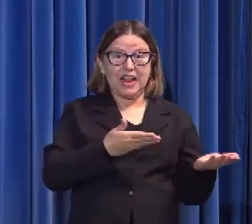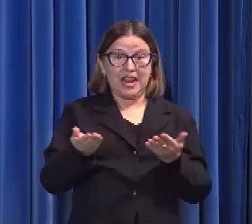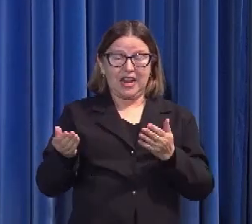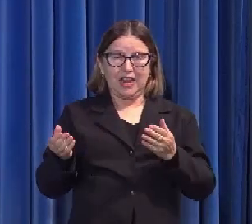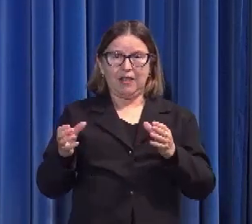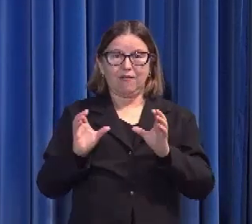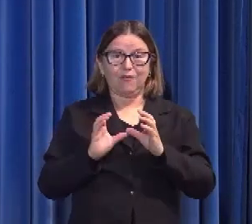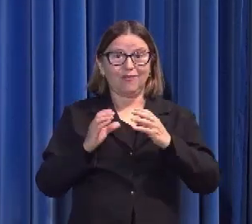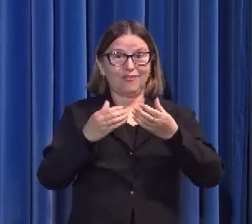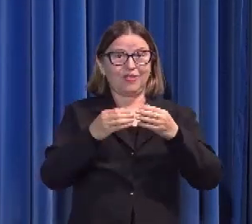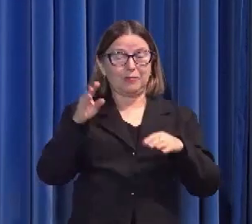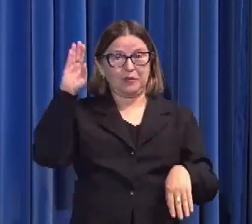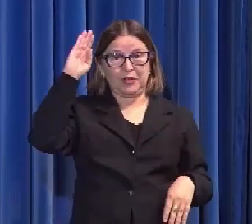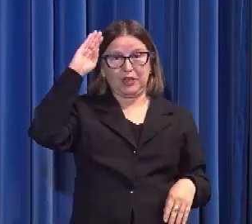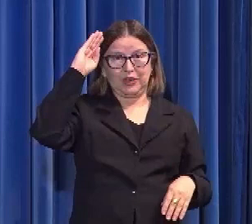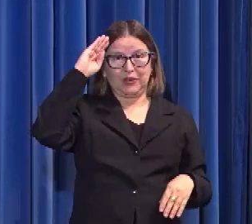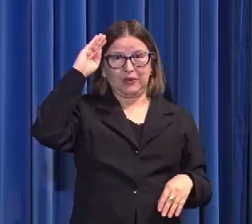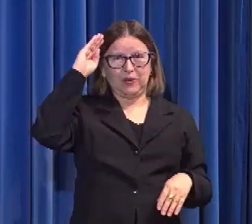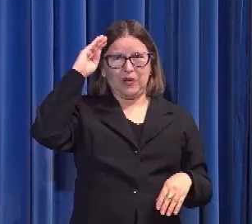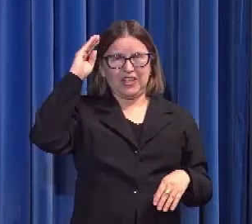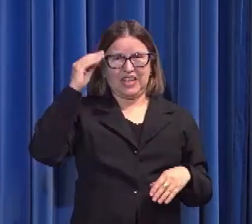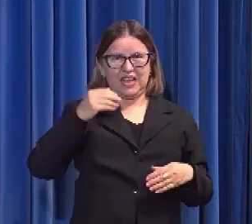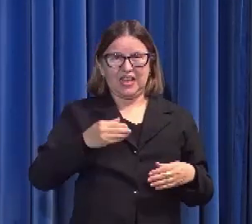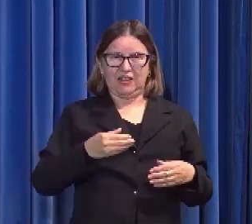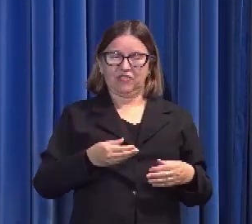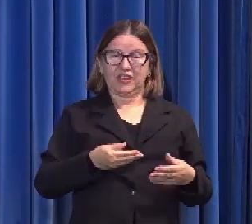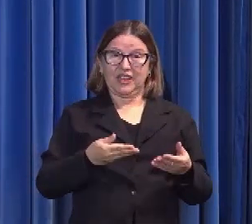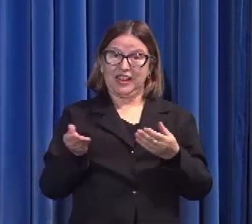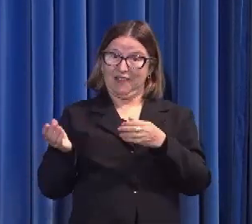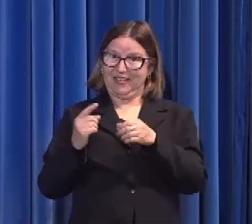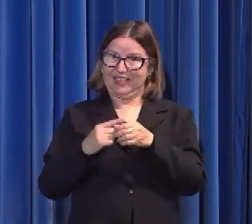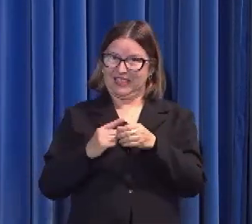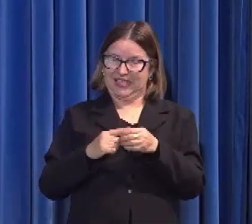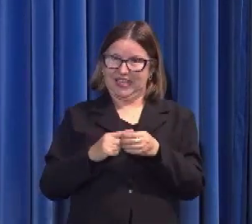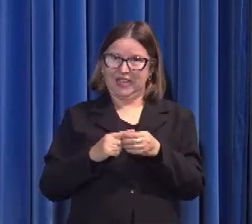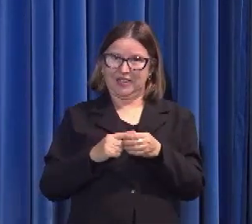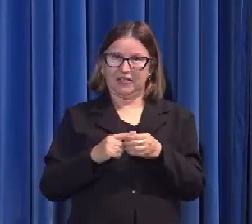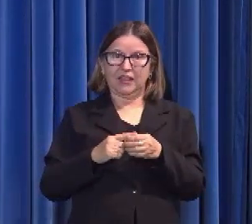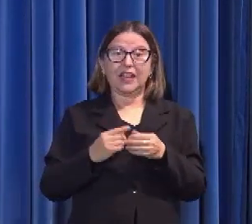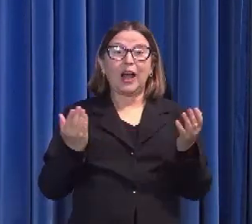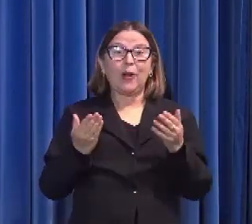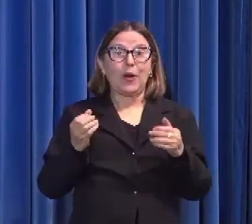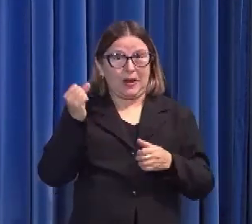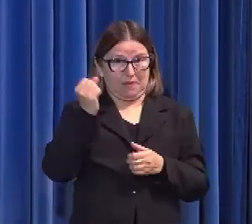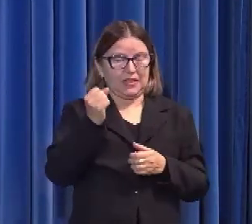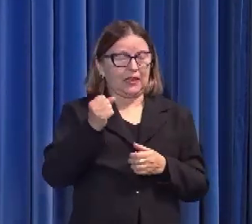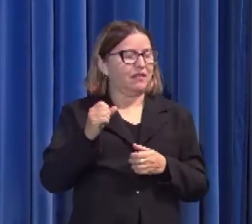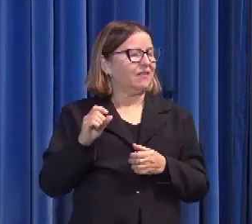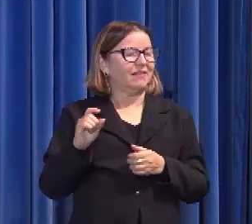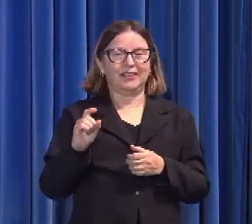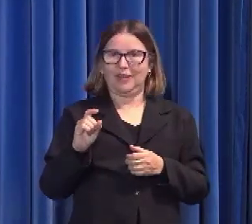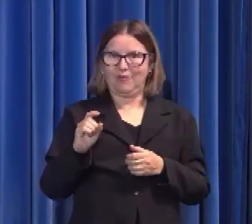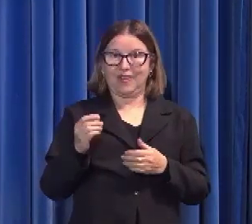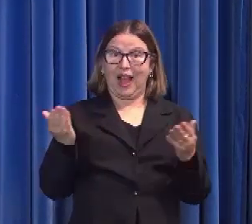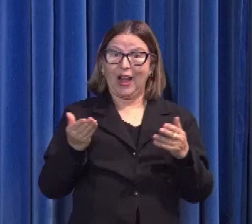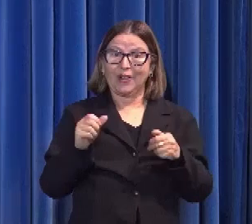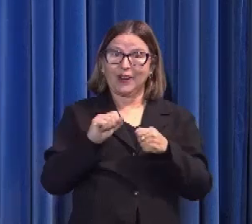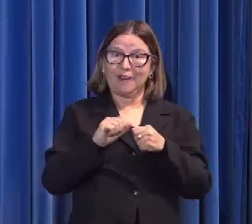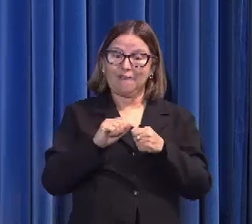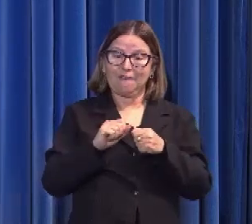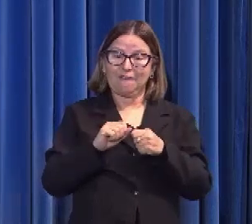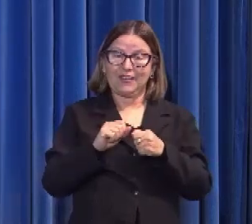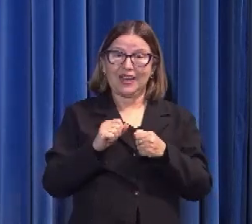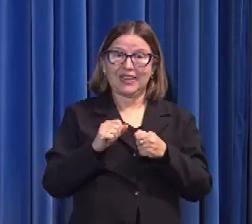eles você mata os soldados que vocês conquistaram agora não esse aqui foi